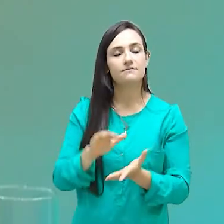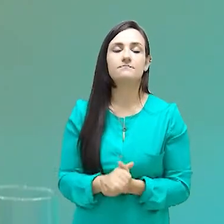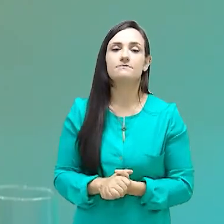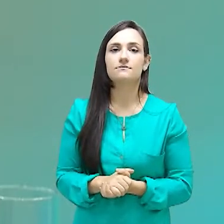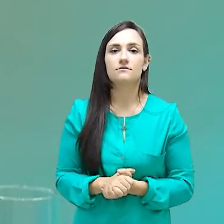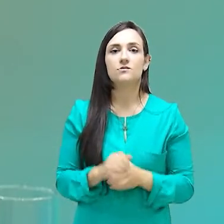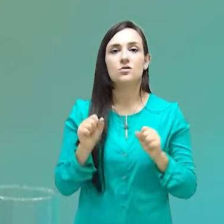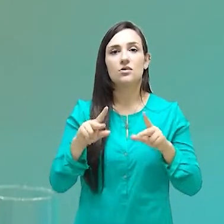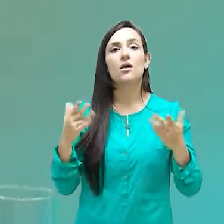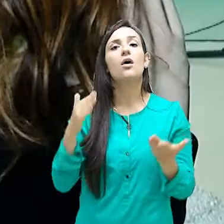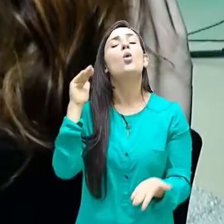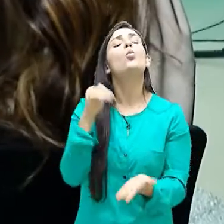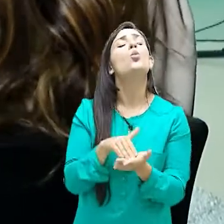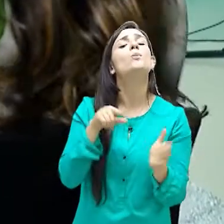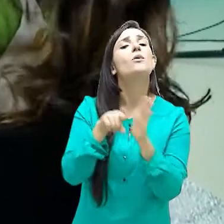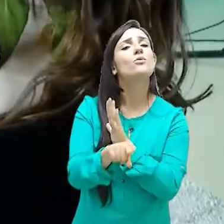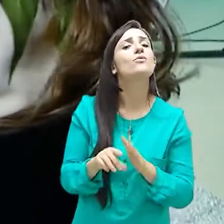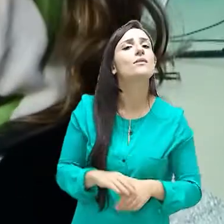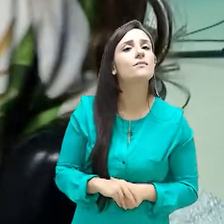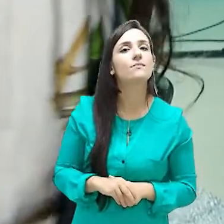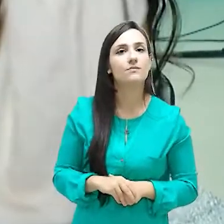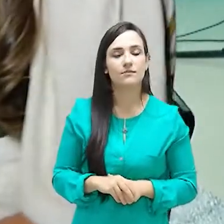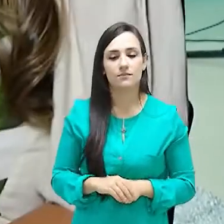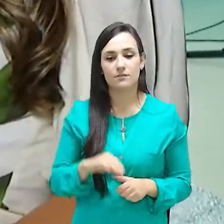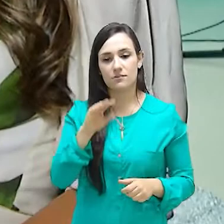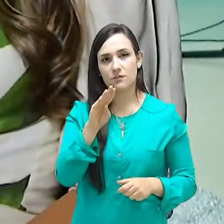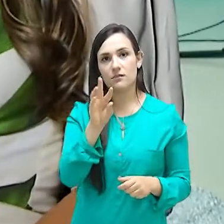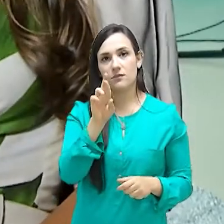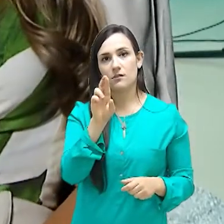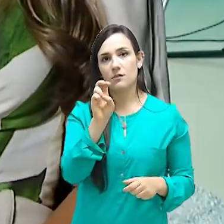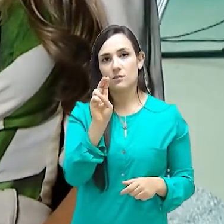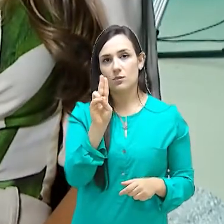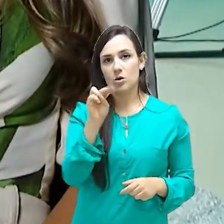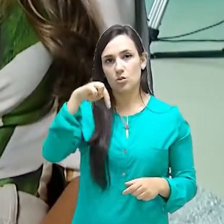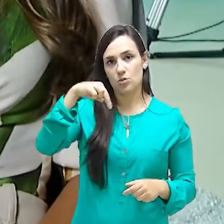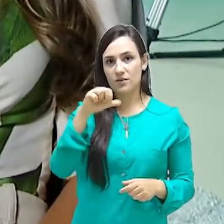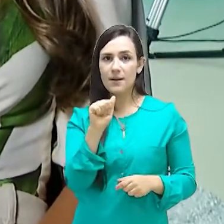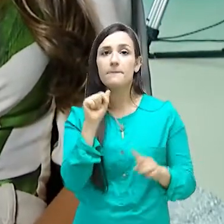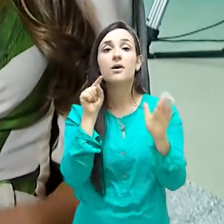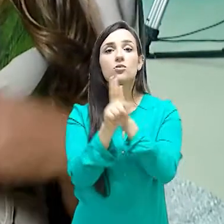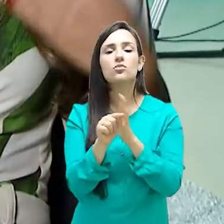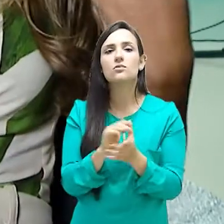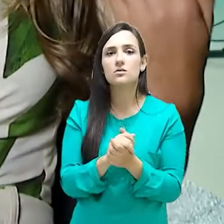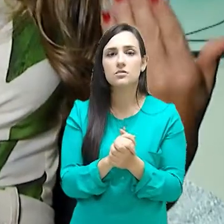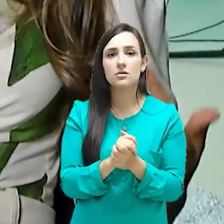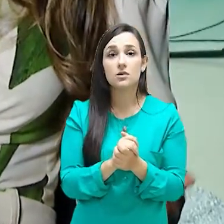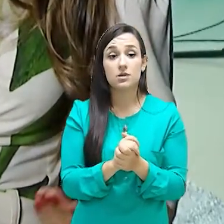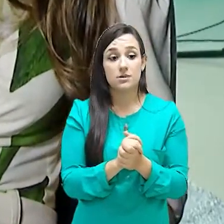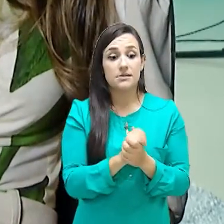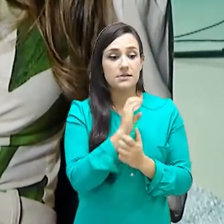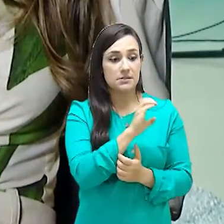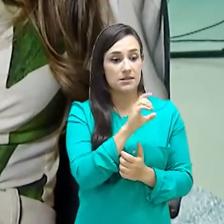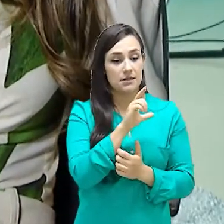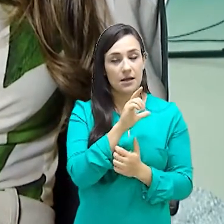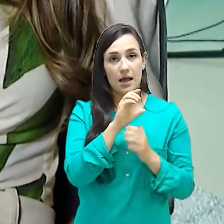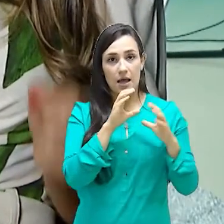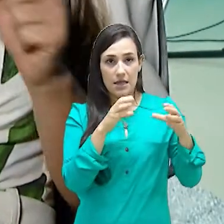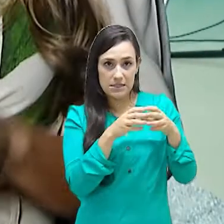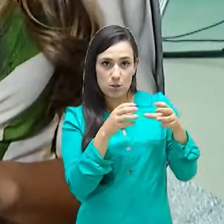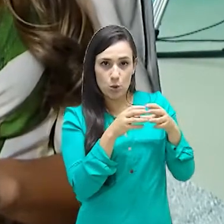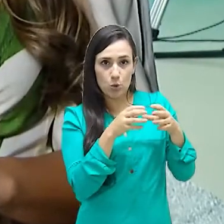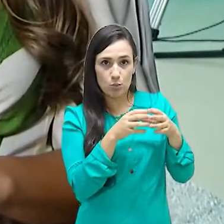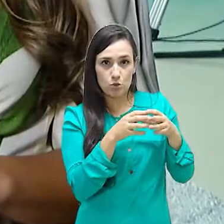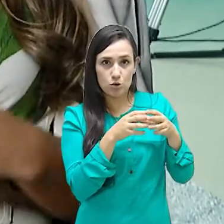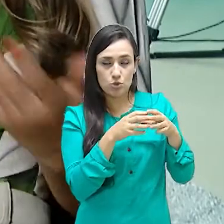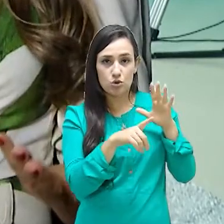ponte. Muito bem. E a última pergunta, Areta? A Bruna Carolina perguntou se as consolidações que já foram publicadas